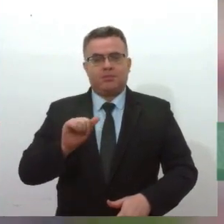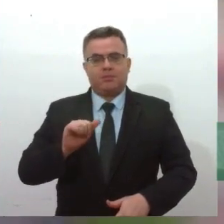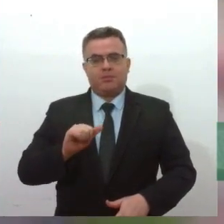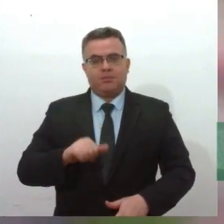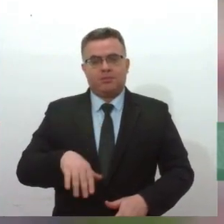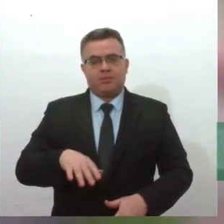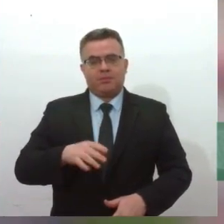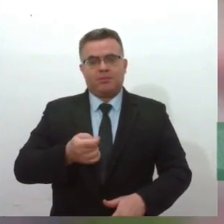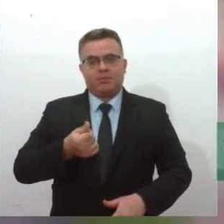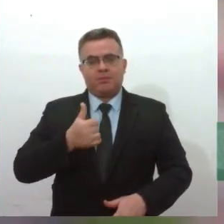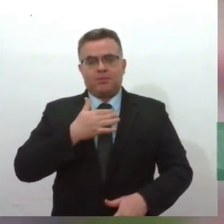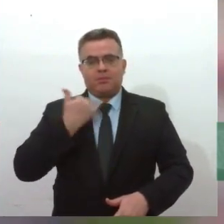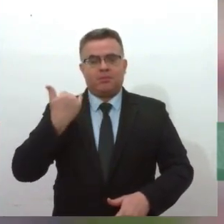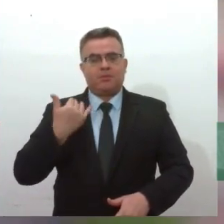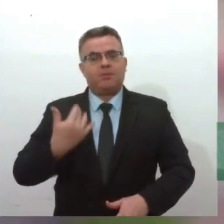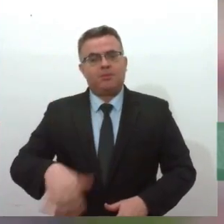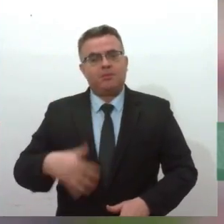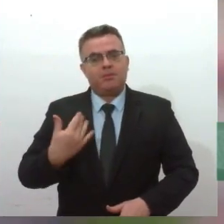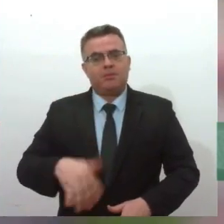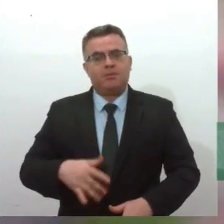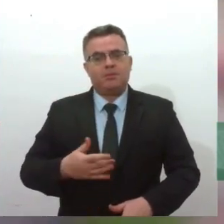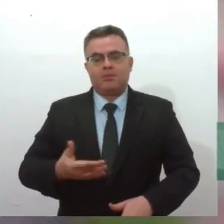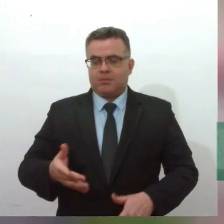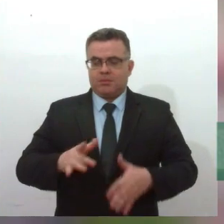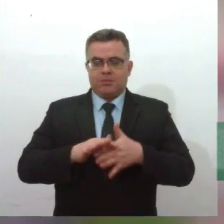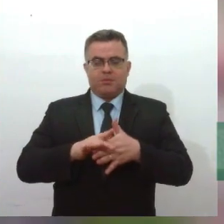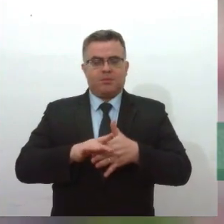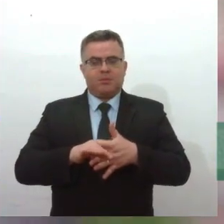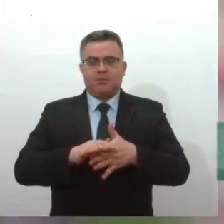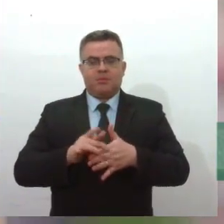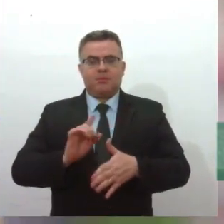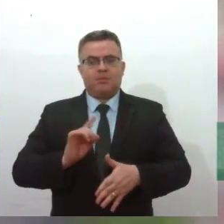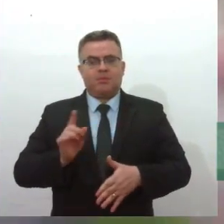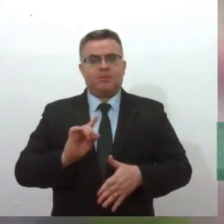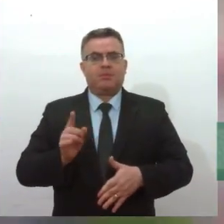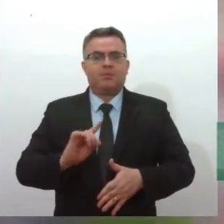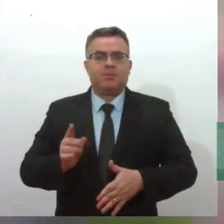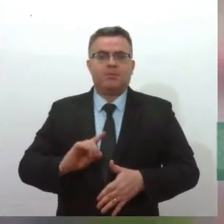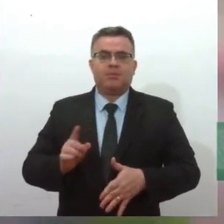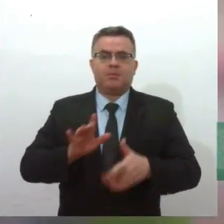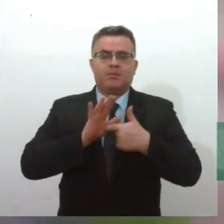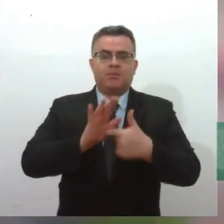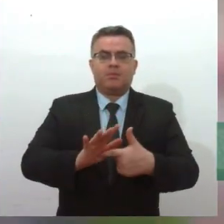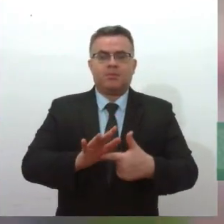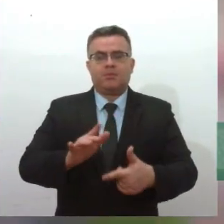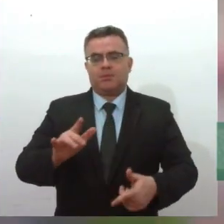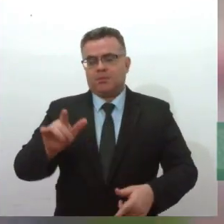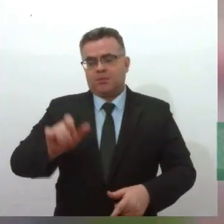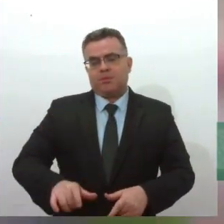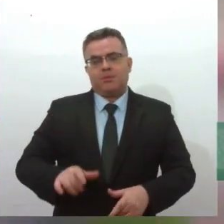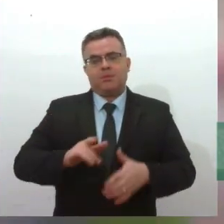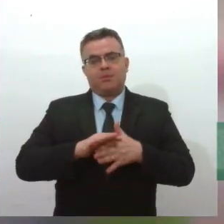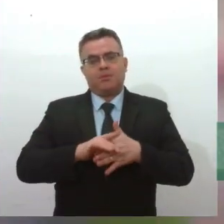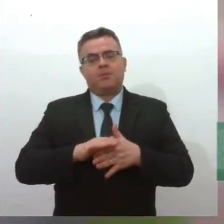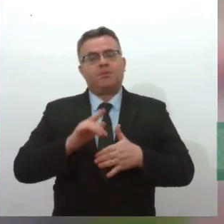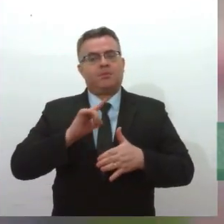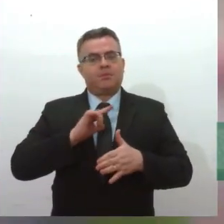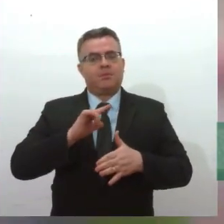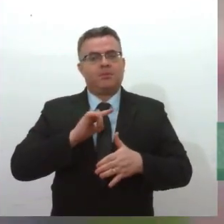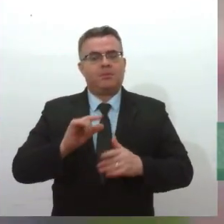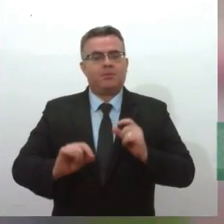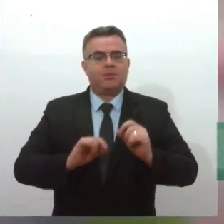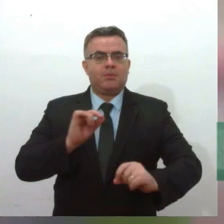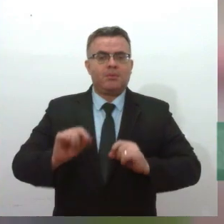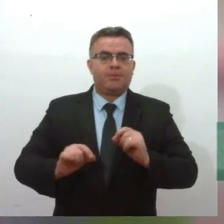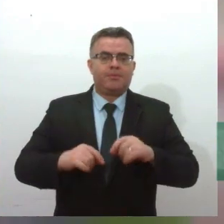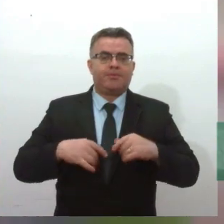da Morte ela não tinha a lexim maniose ela não tinha doença que era legado lá por eles né então foram na época no meu carrinho